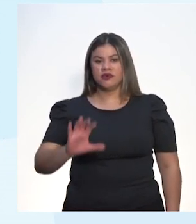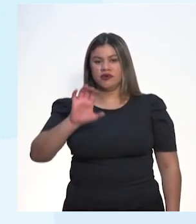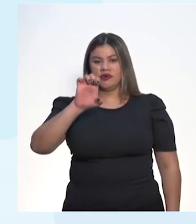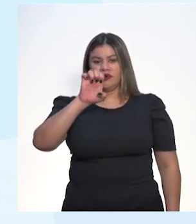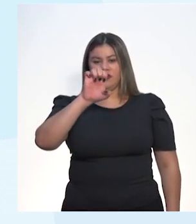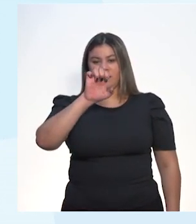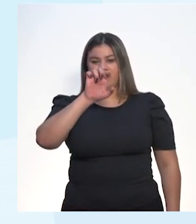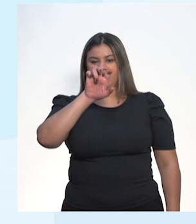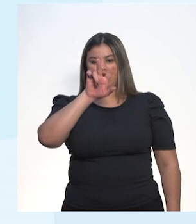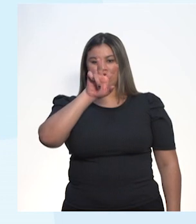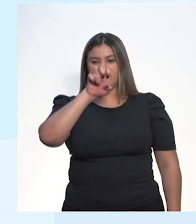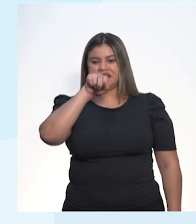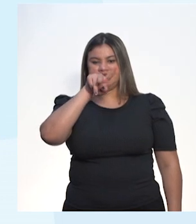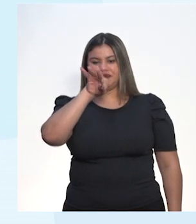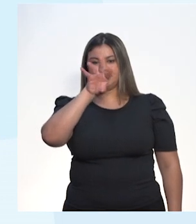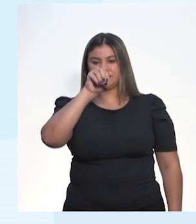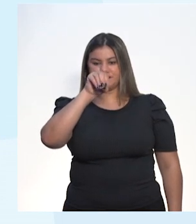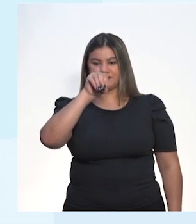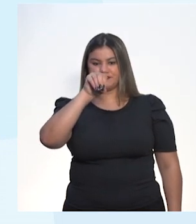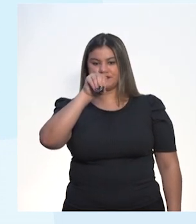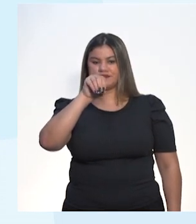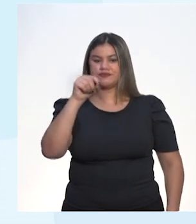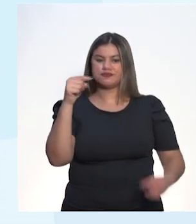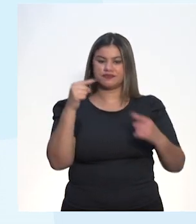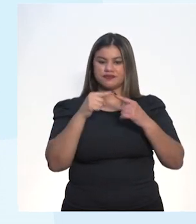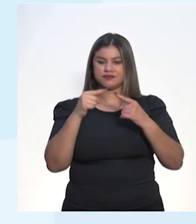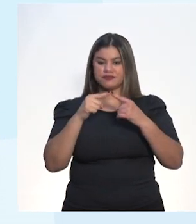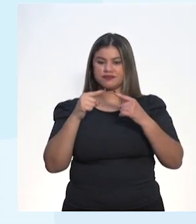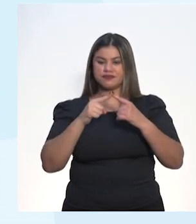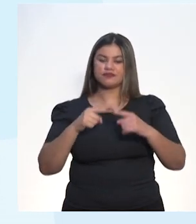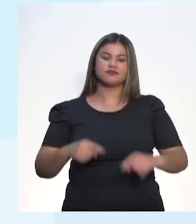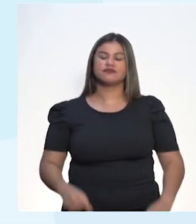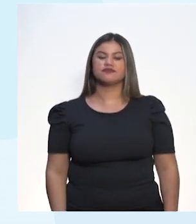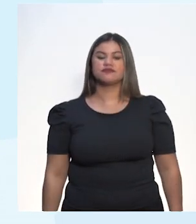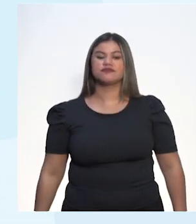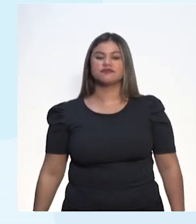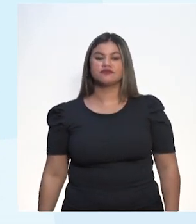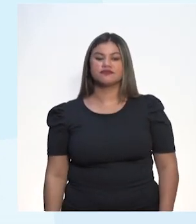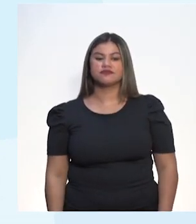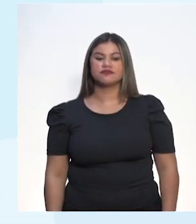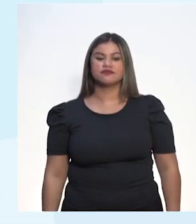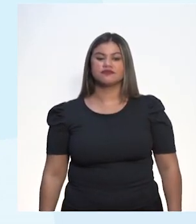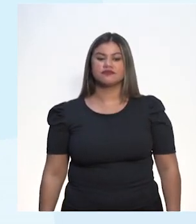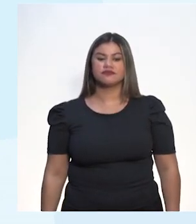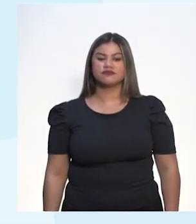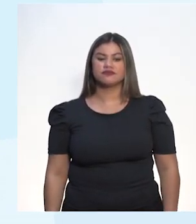meu subconjunto aqui. Se eu pedisse